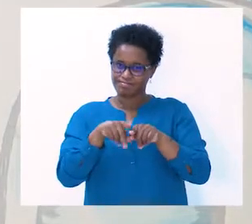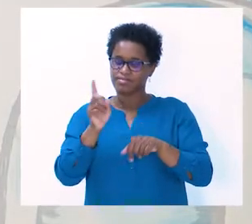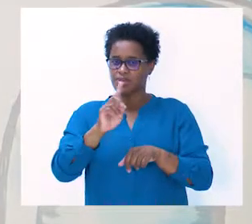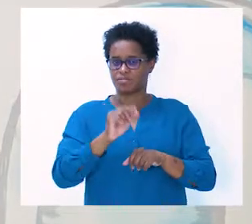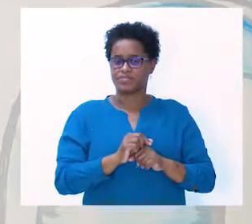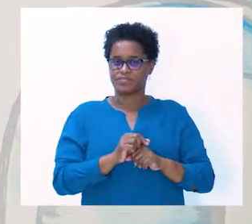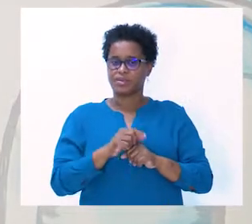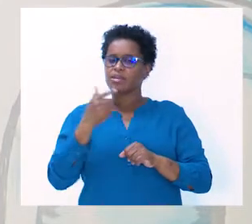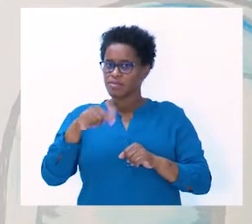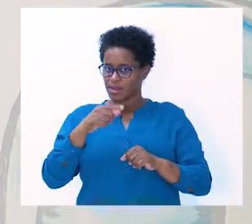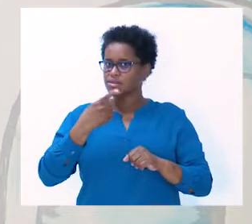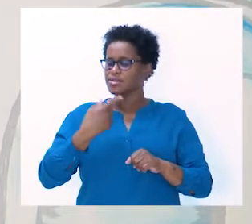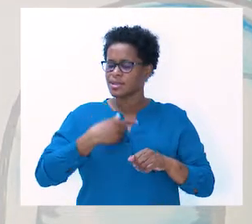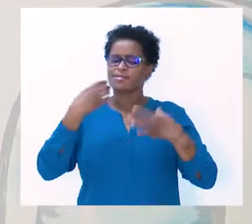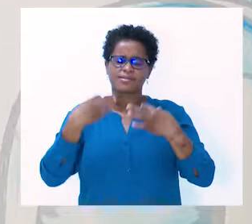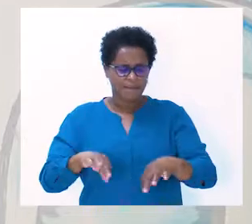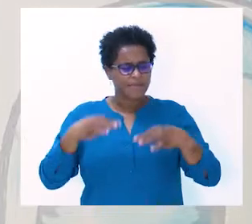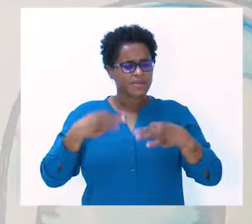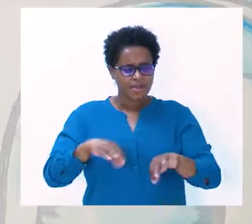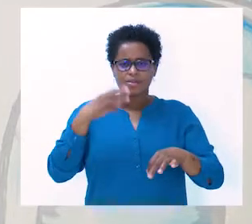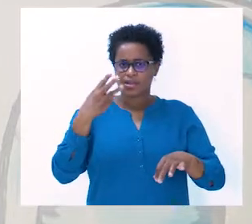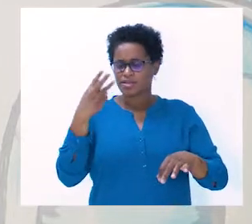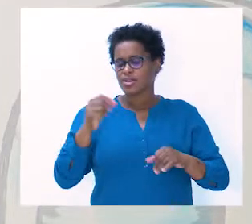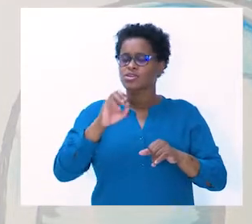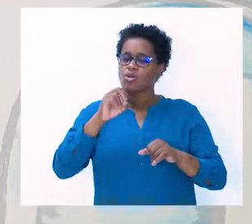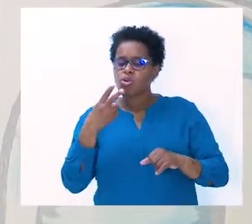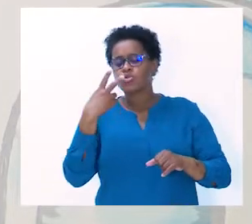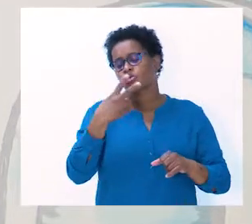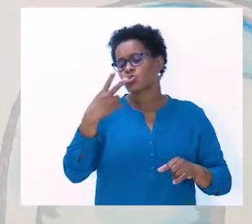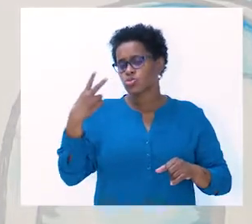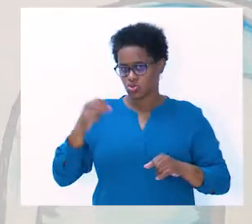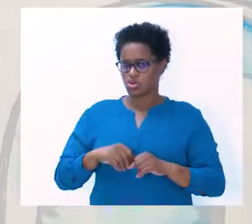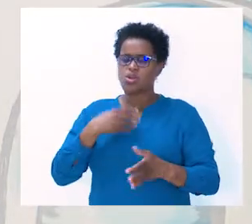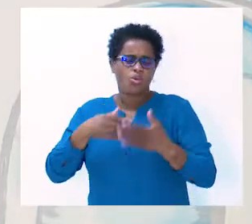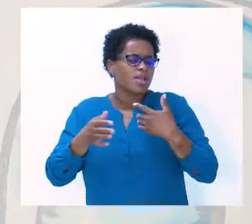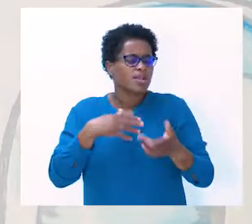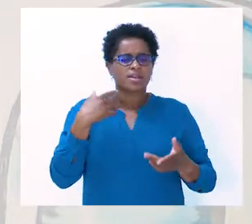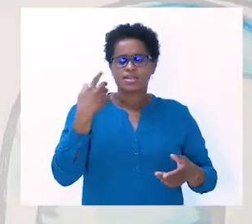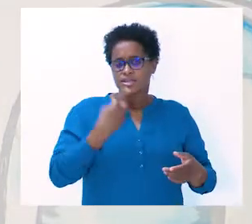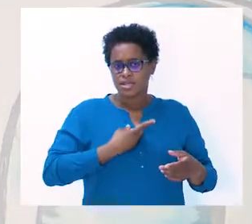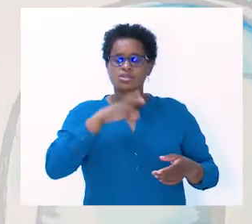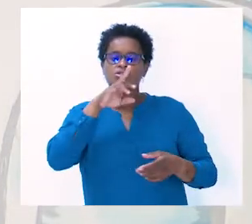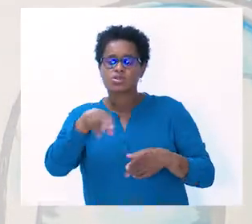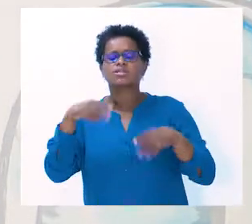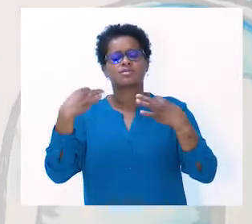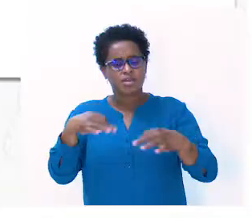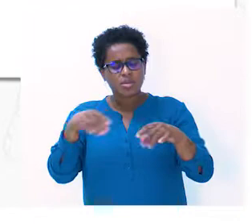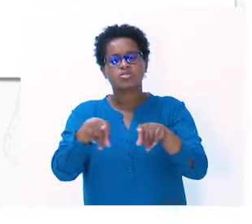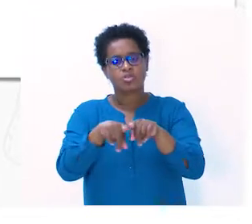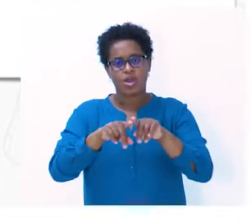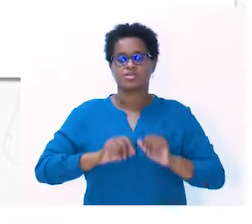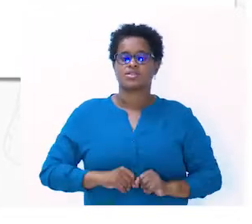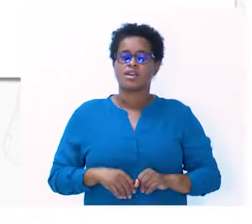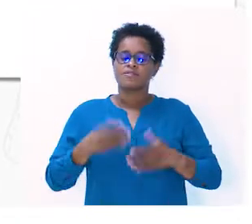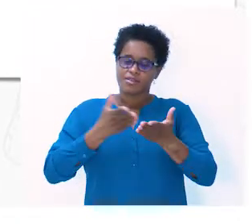Nós não temos a razão, tem que ser sempre 3, 3, ou então 2, 2, 2, qualquer que seja o resultado, sempre iguais.